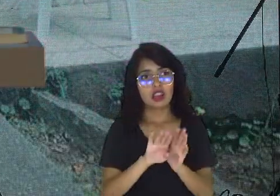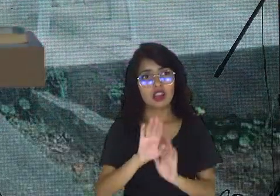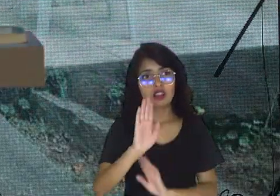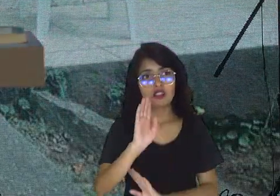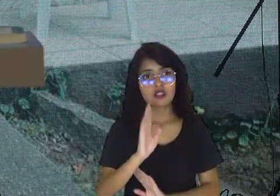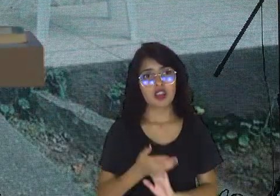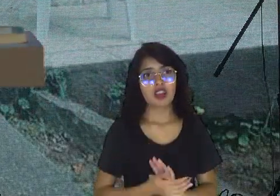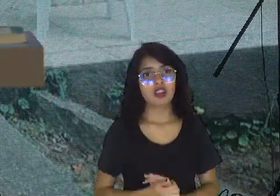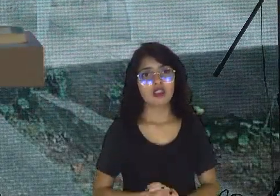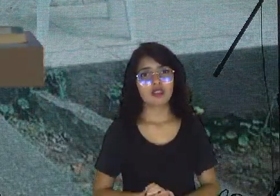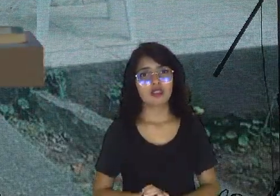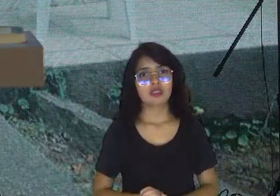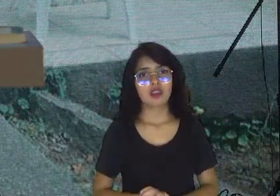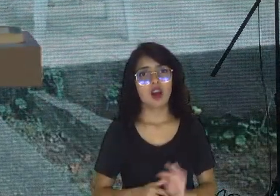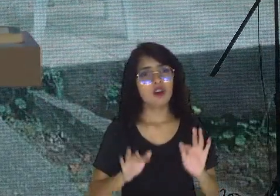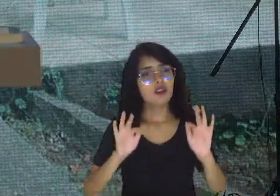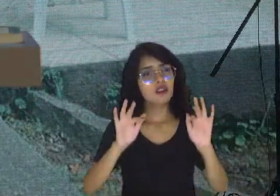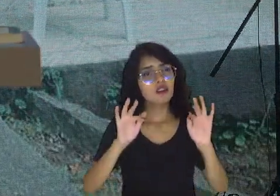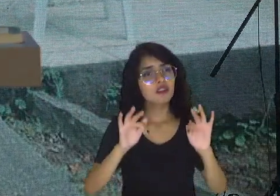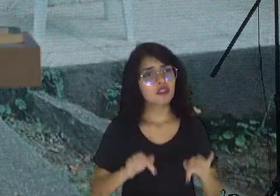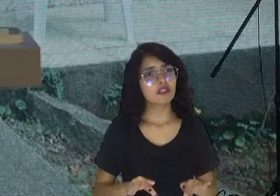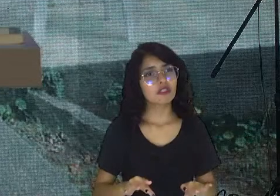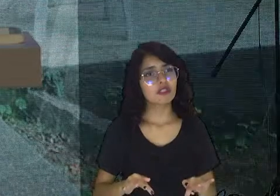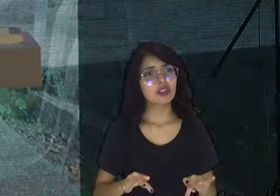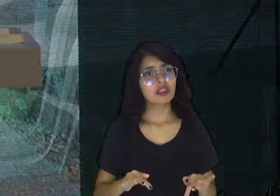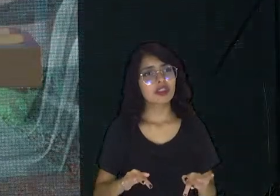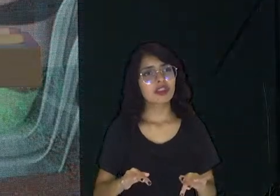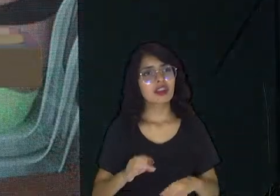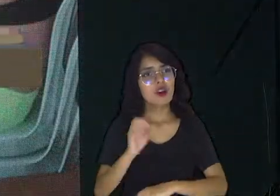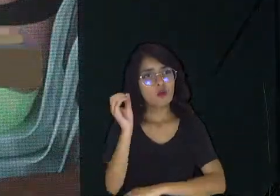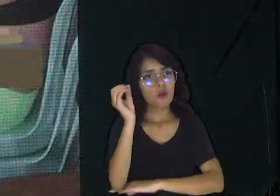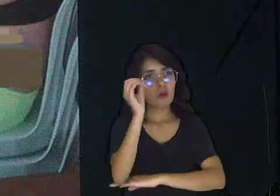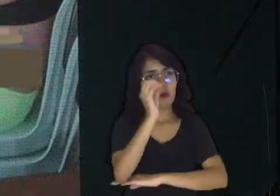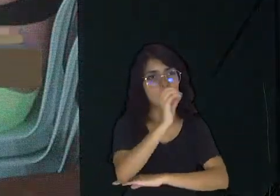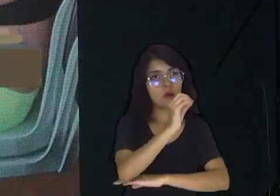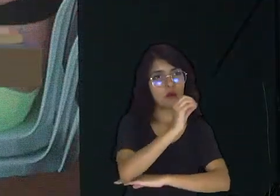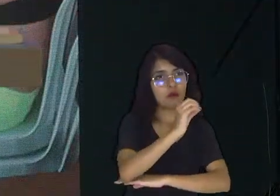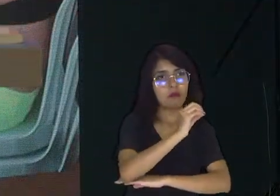o final de tarde. Adoramos, louvamos o nome do Senhor ali.